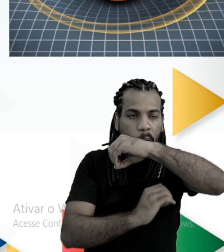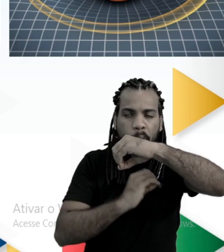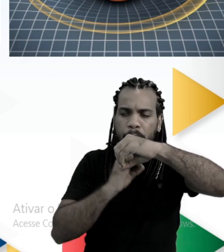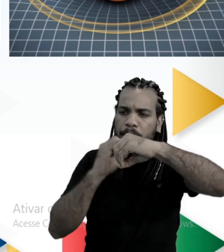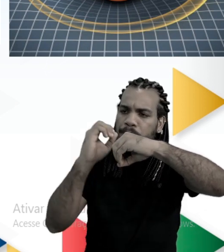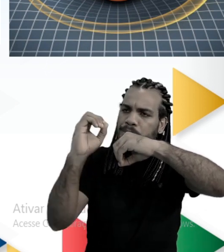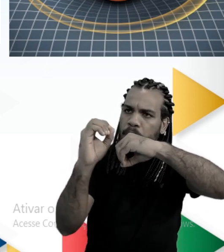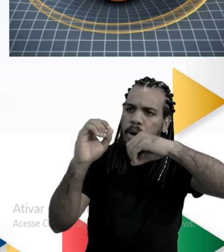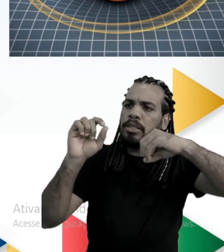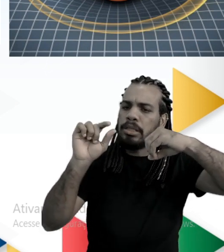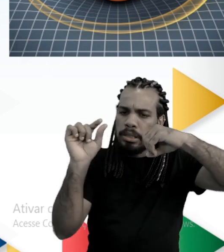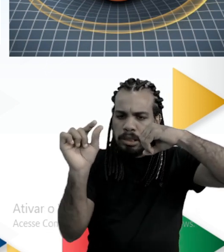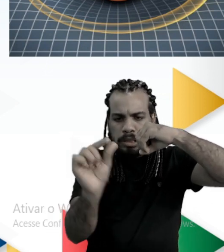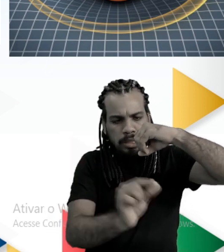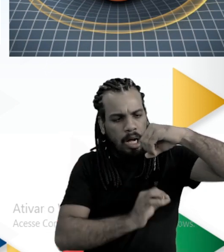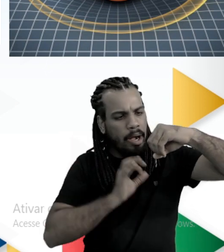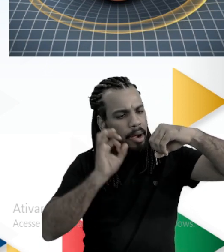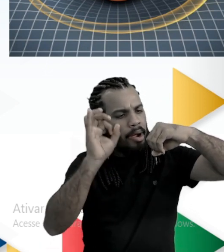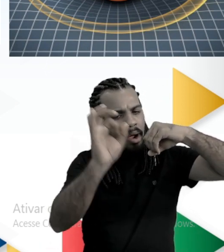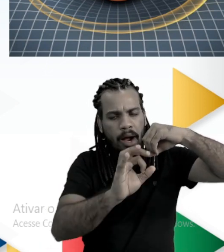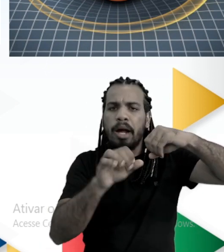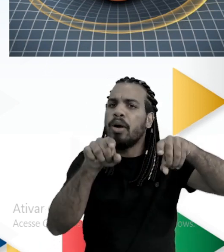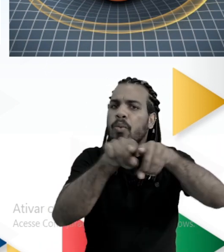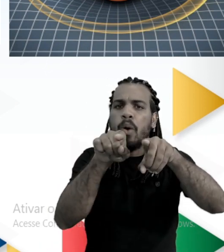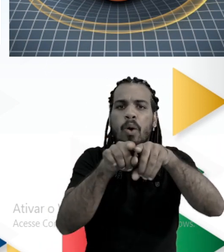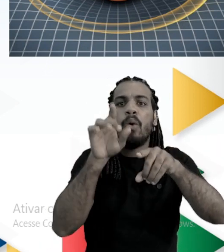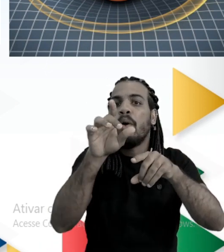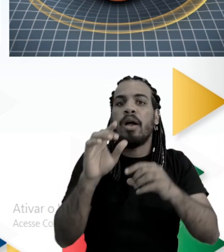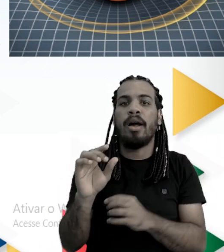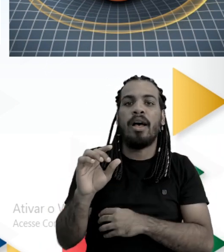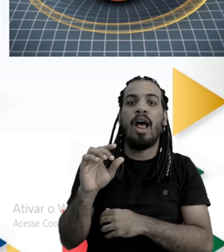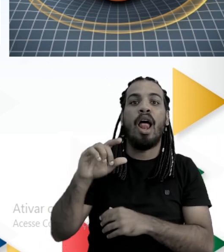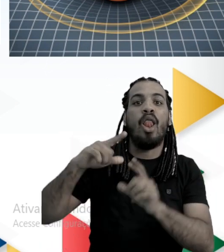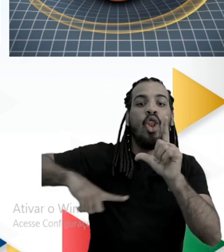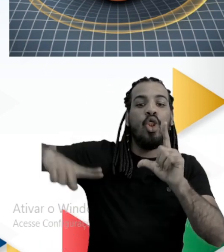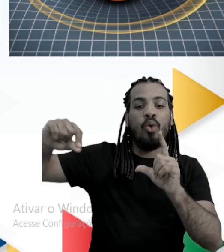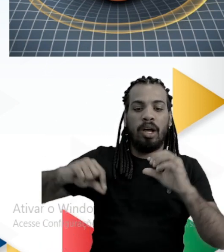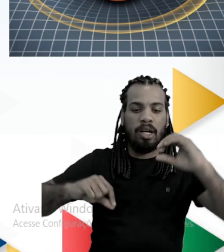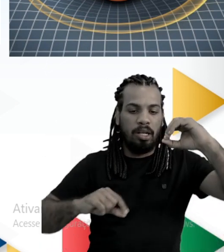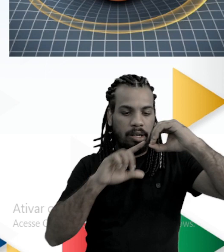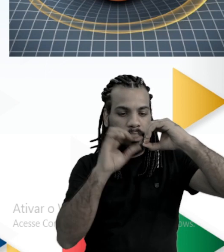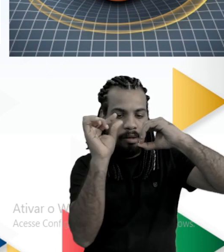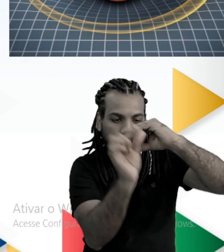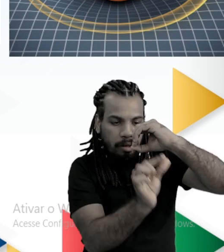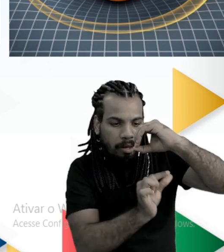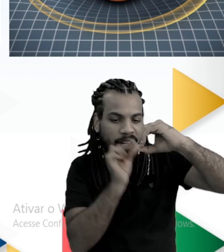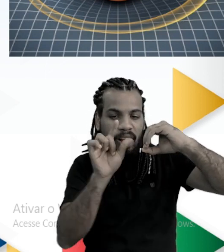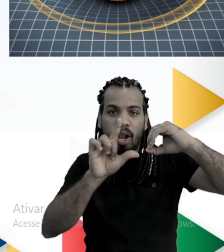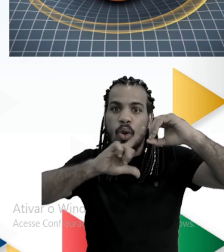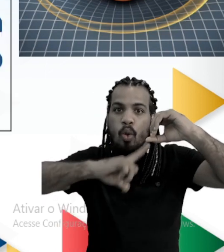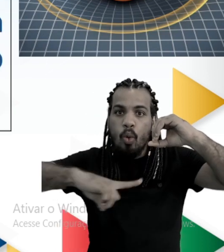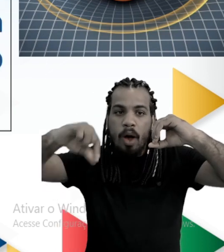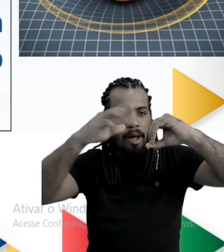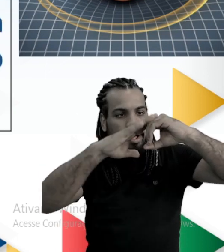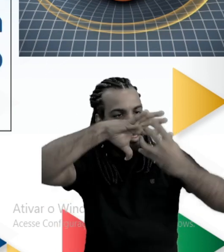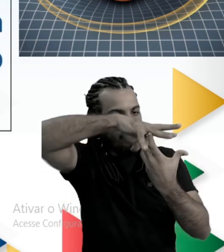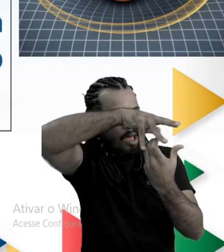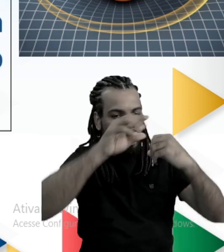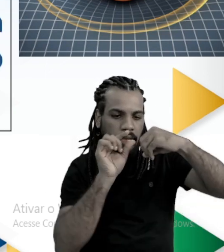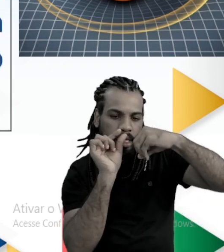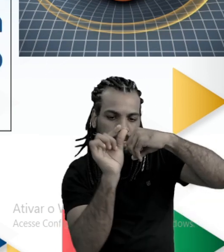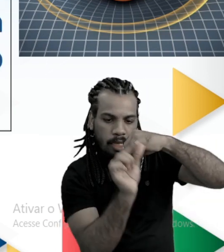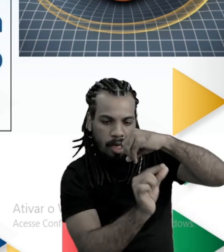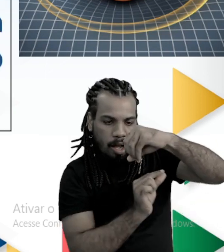o mesmo vale ali também para a Lua, orbitando a Terra. Eles estão caindo em direção ao